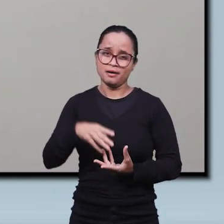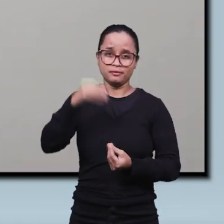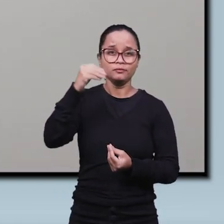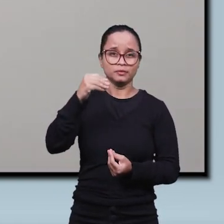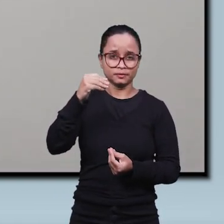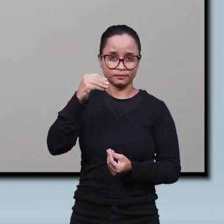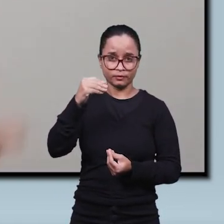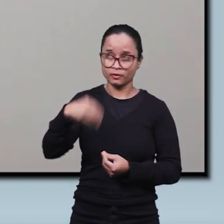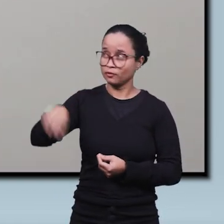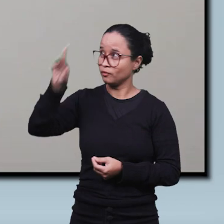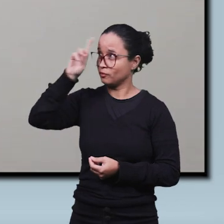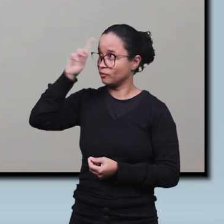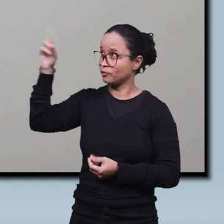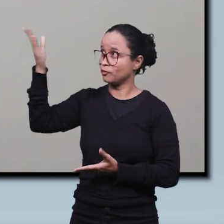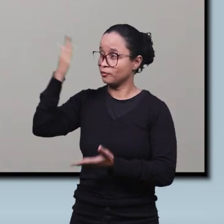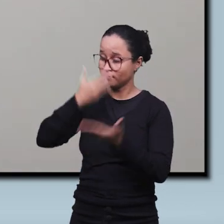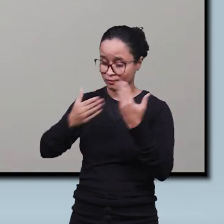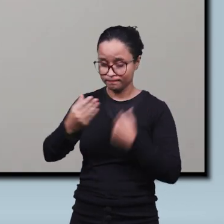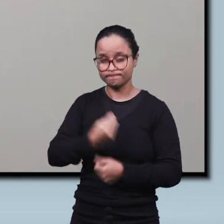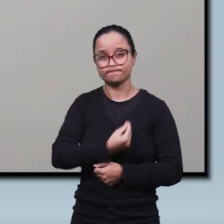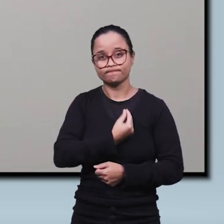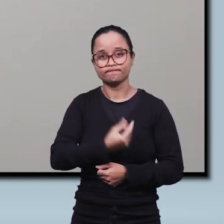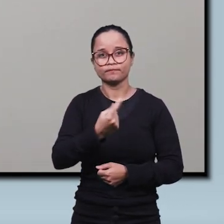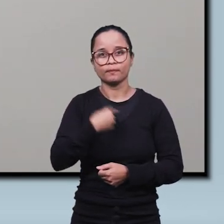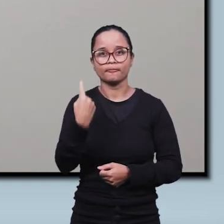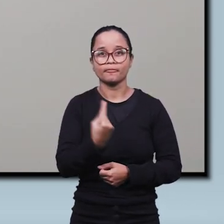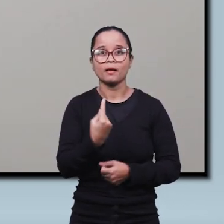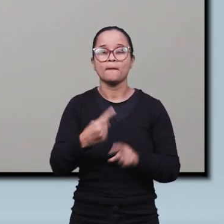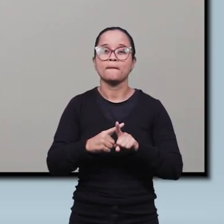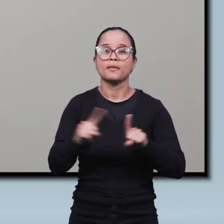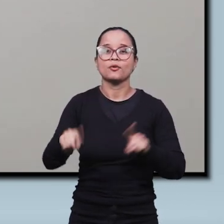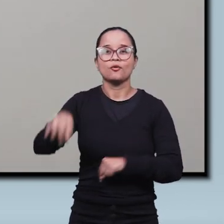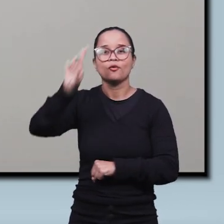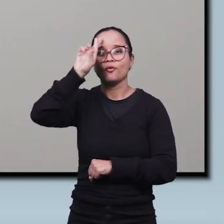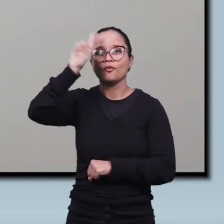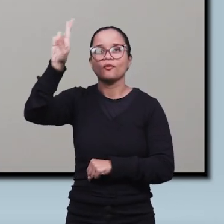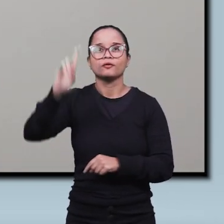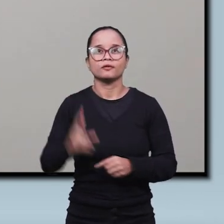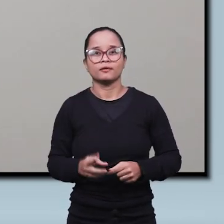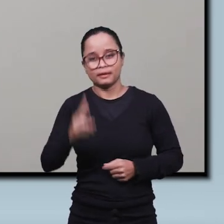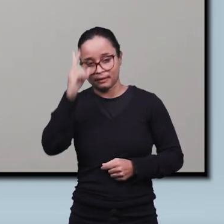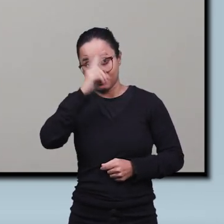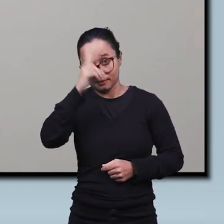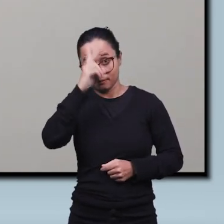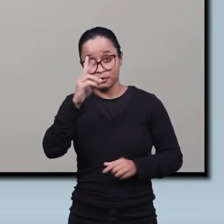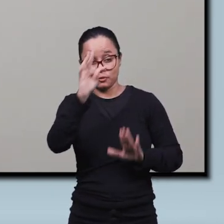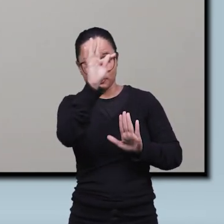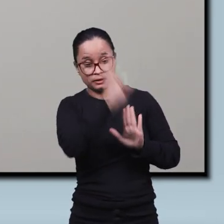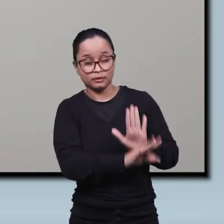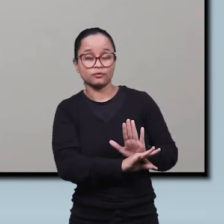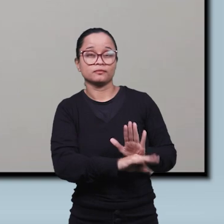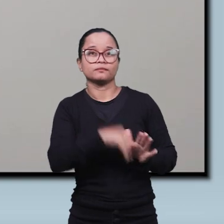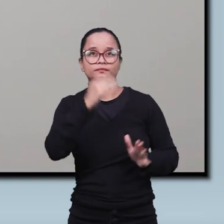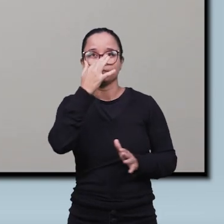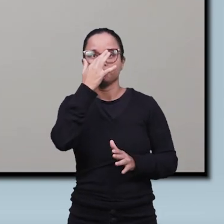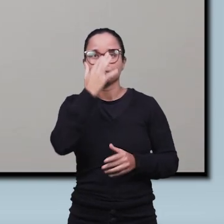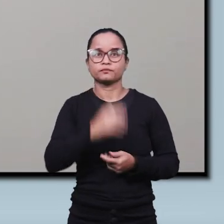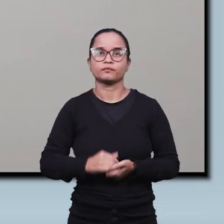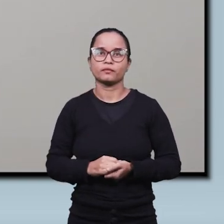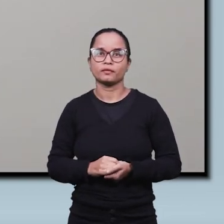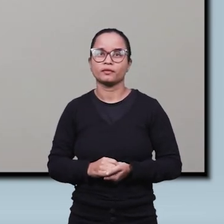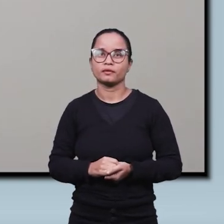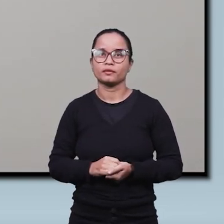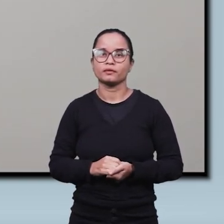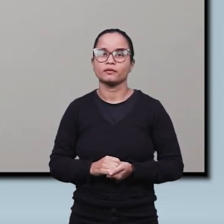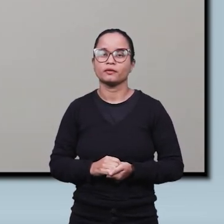espirituais, o Senhor trabalhou por nós. Mas o Senhor, até lembrando aquele texto do jovem ali